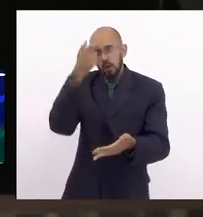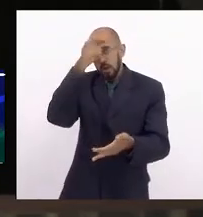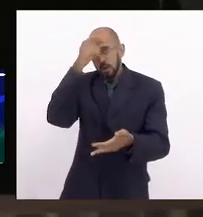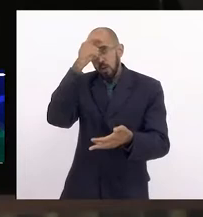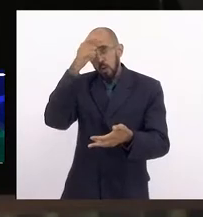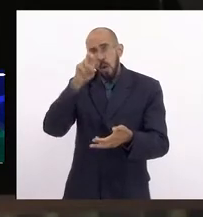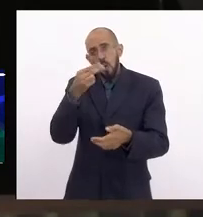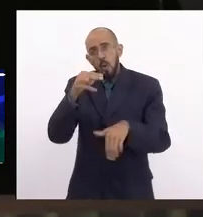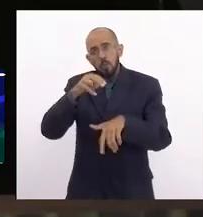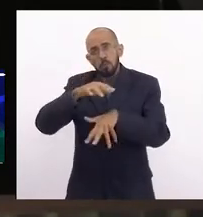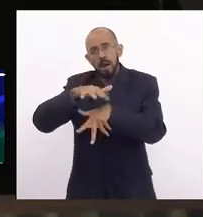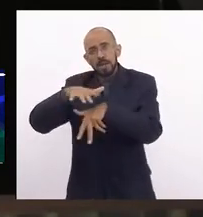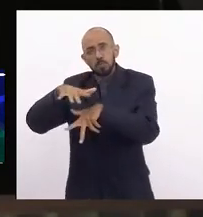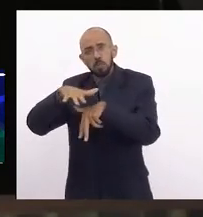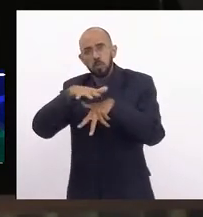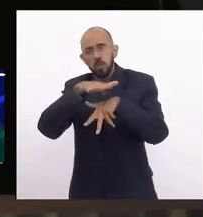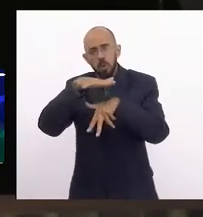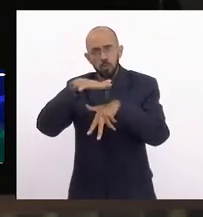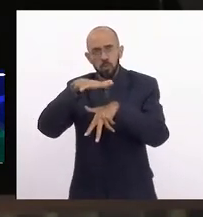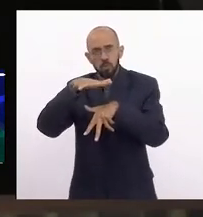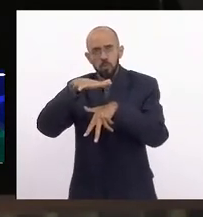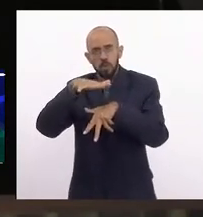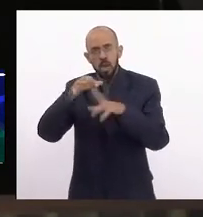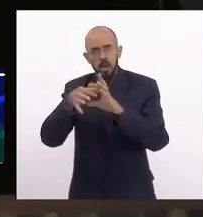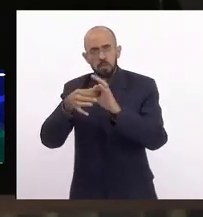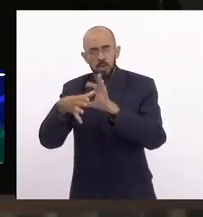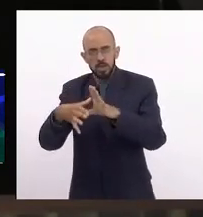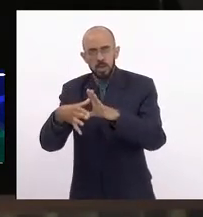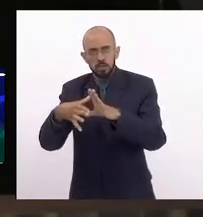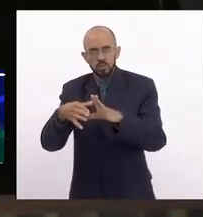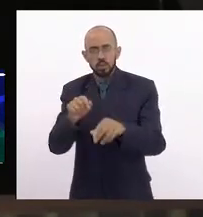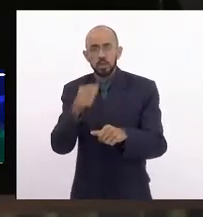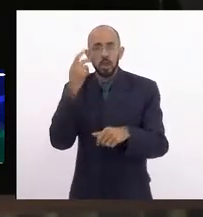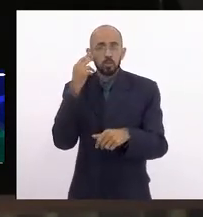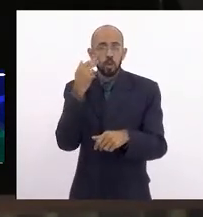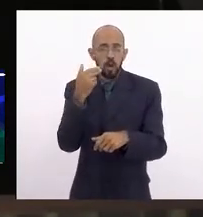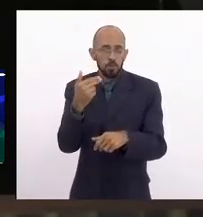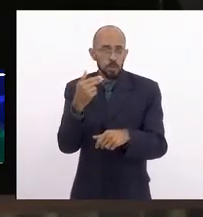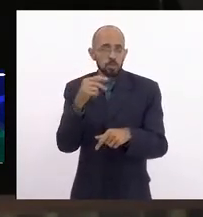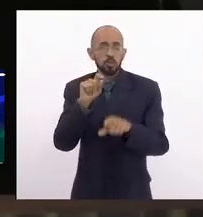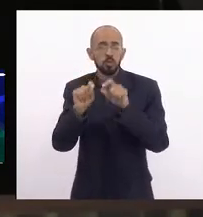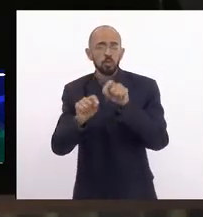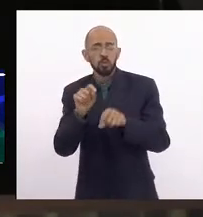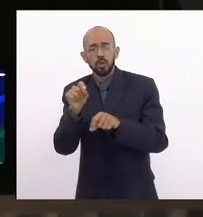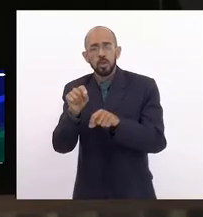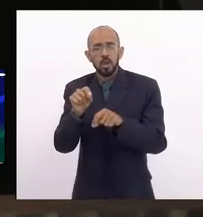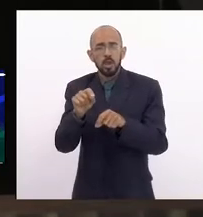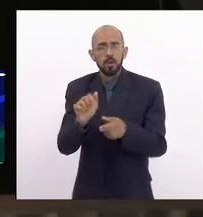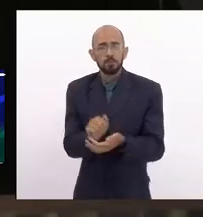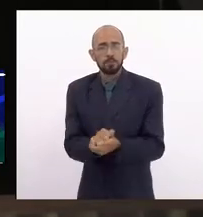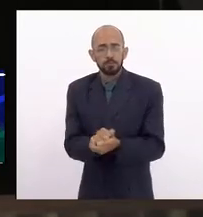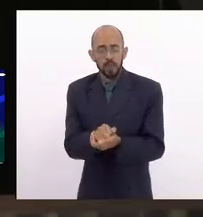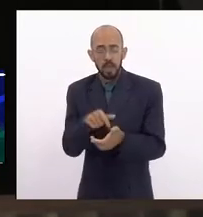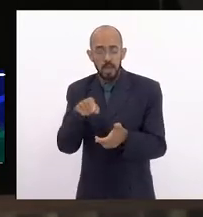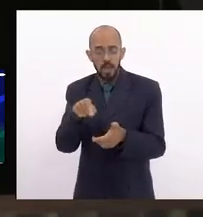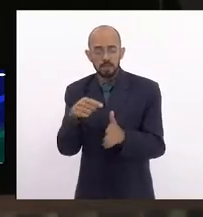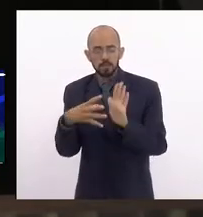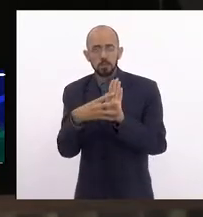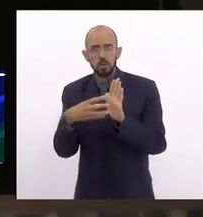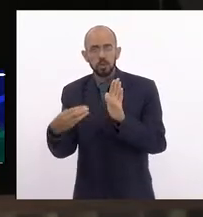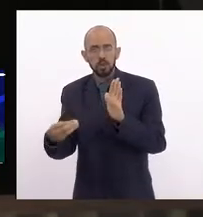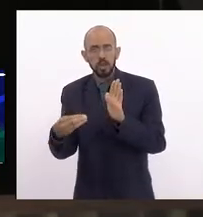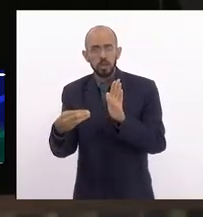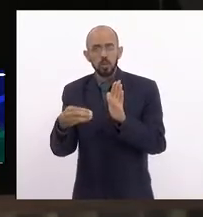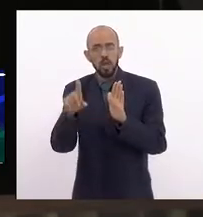manipulam a liberdade naturalmente esse modo de agir é alheio ao